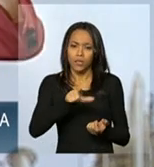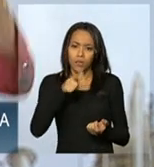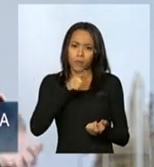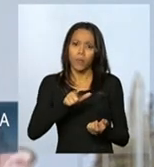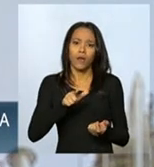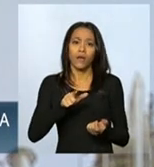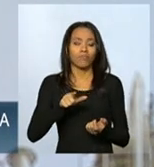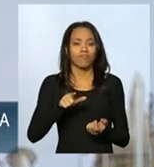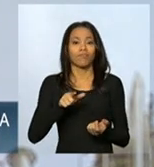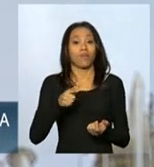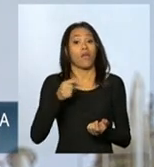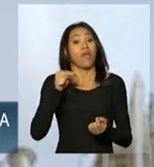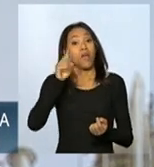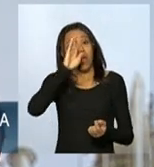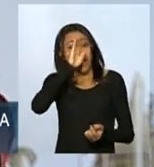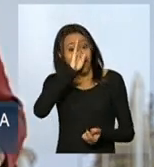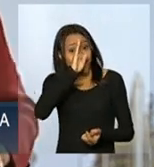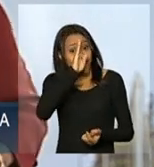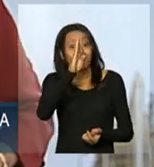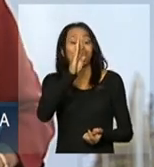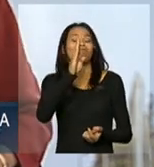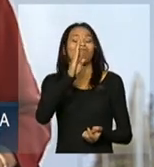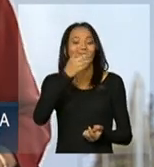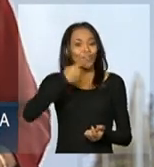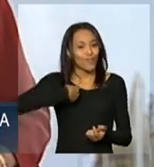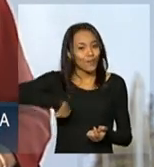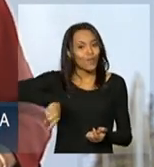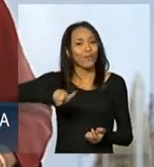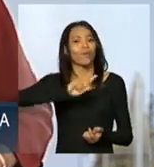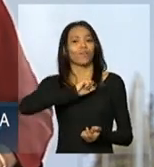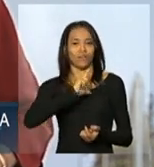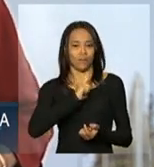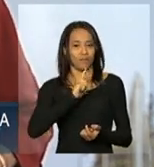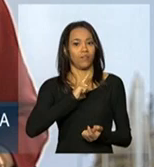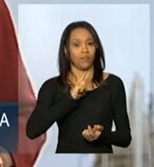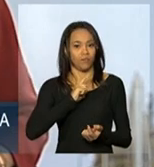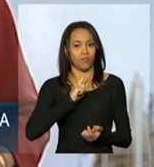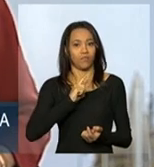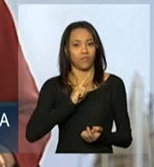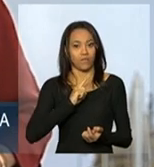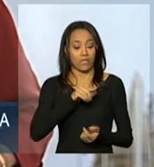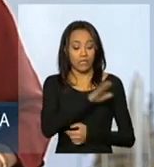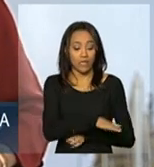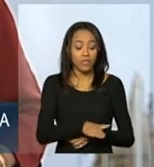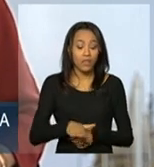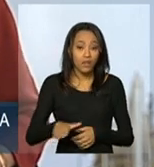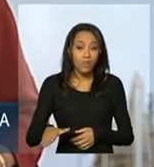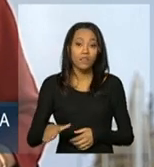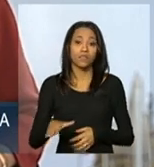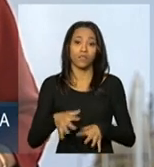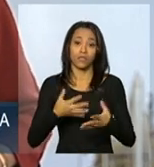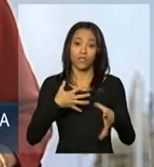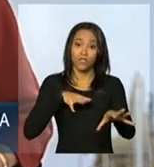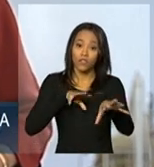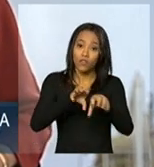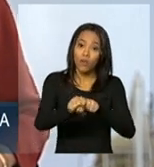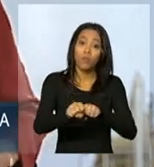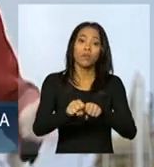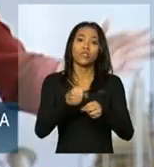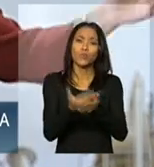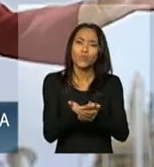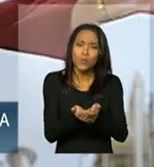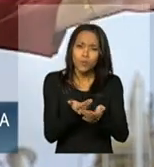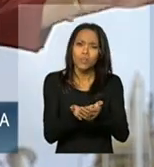É fundamental que nós tenhamos crianças se formando em tempo